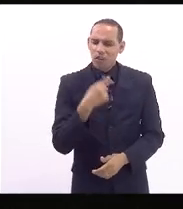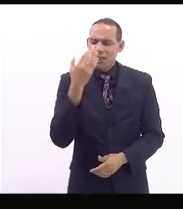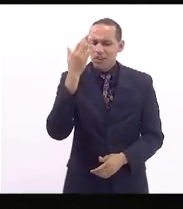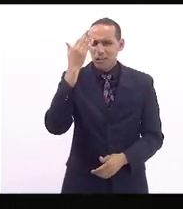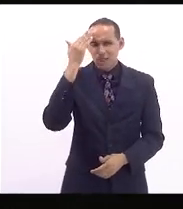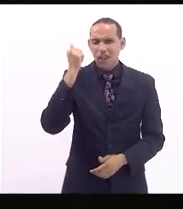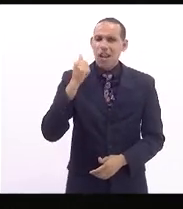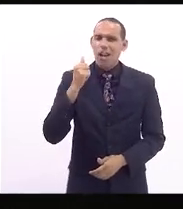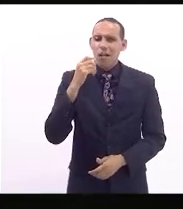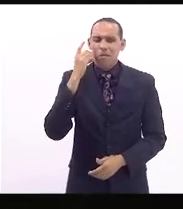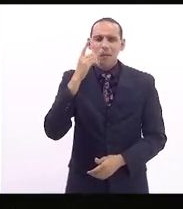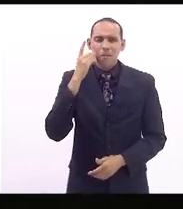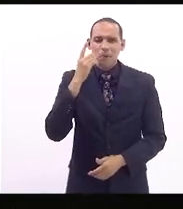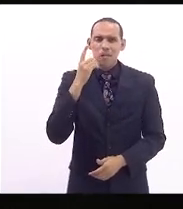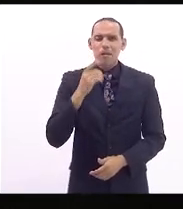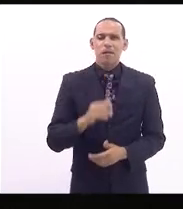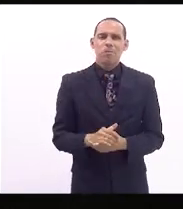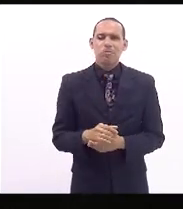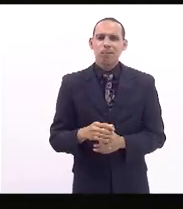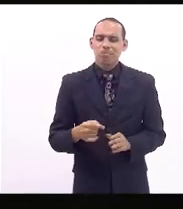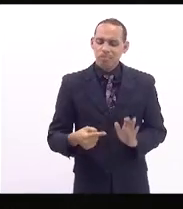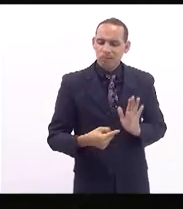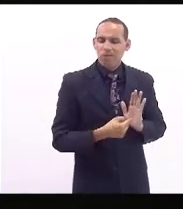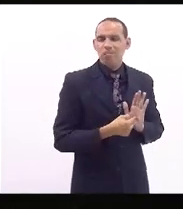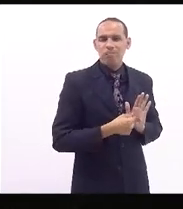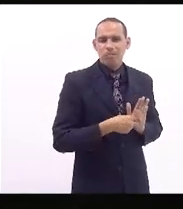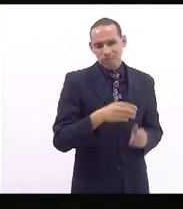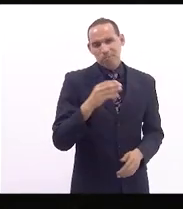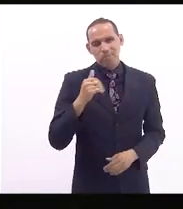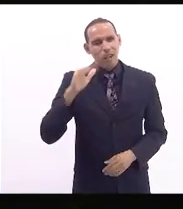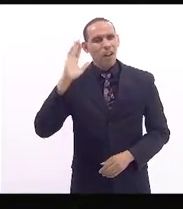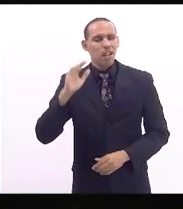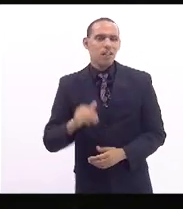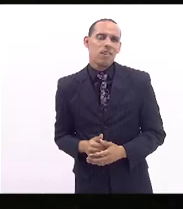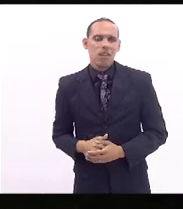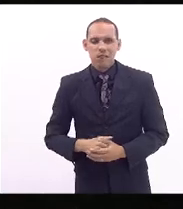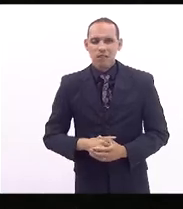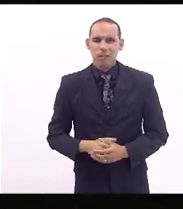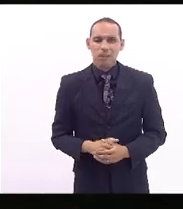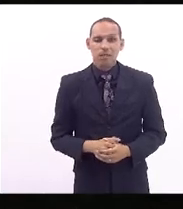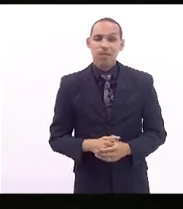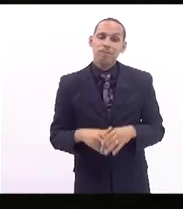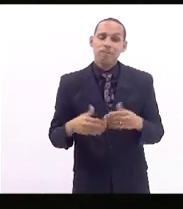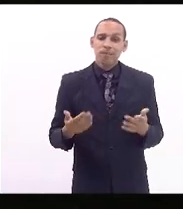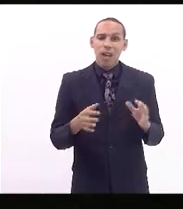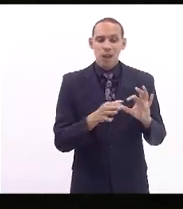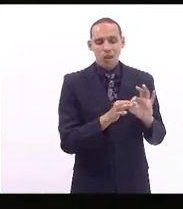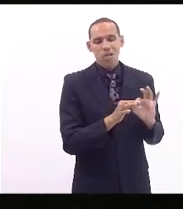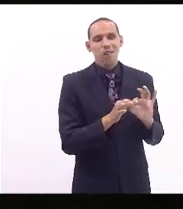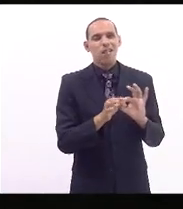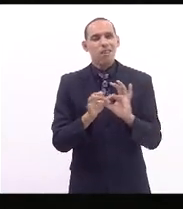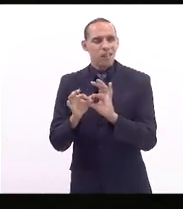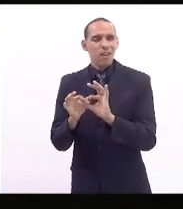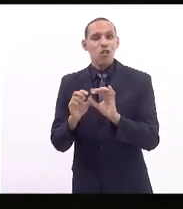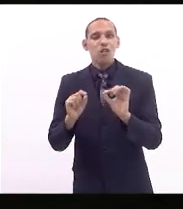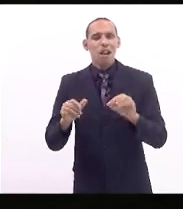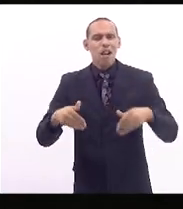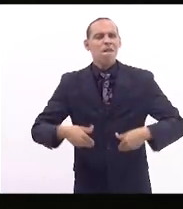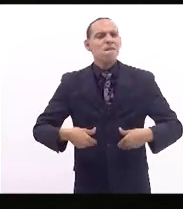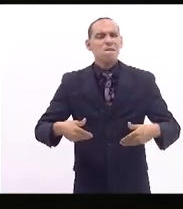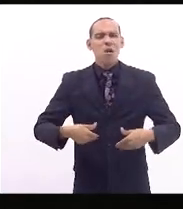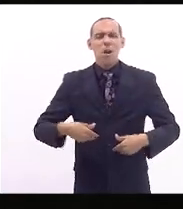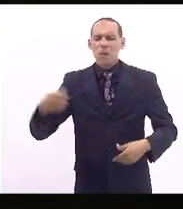bem deputada onde isso toca né E nesse contexto de fome